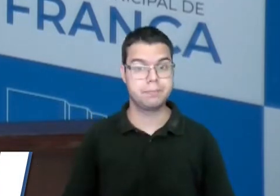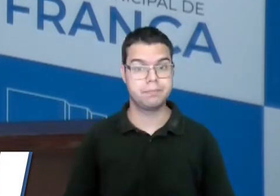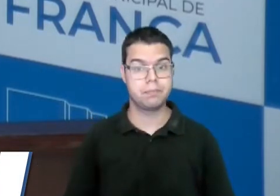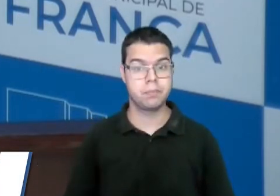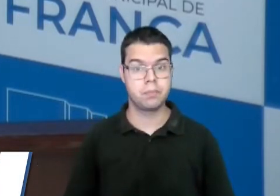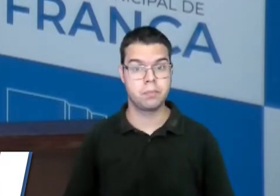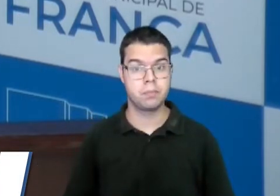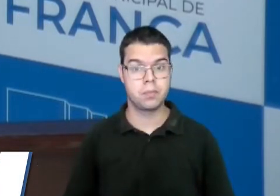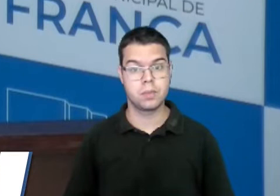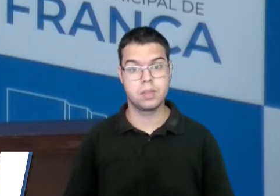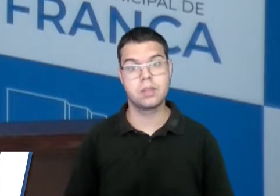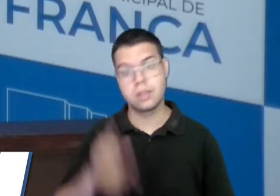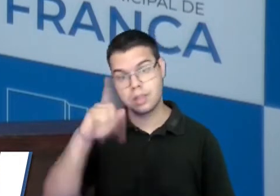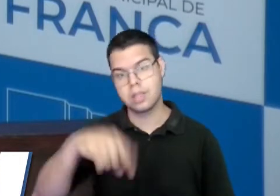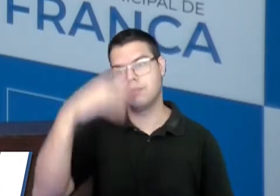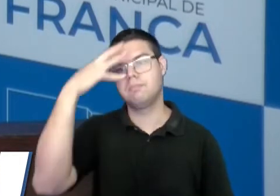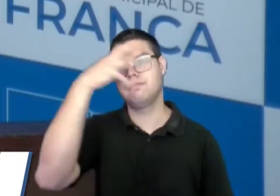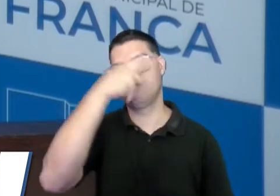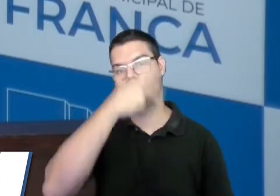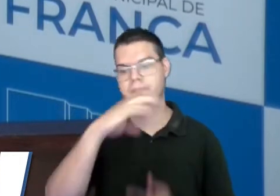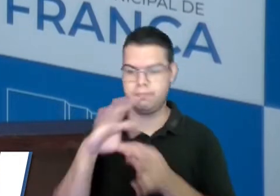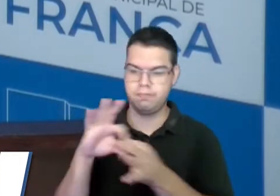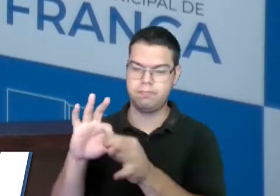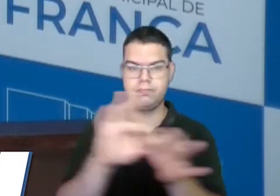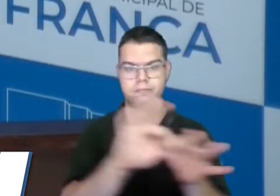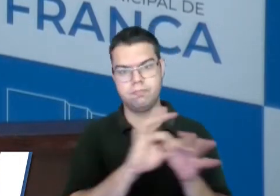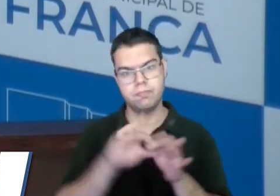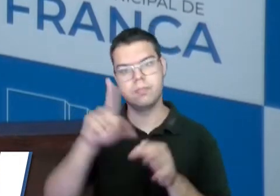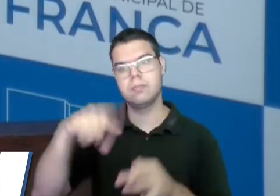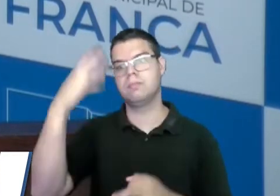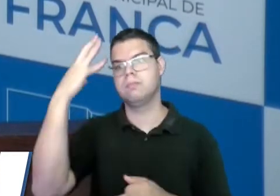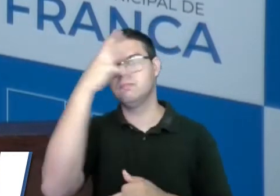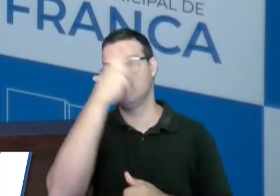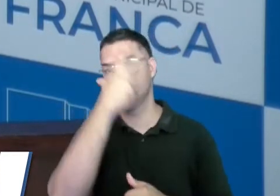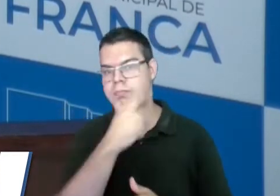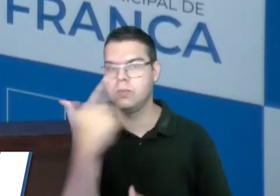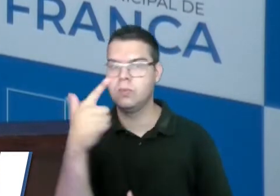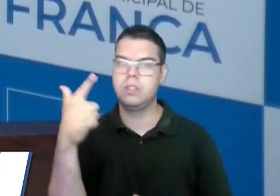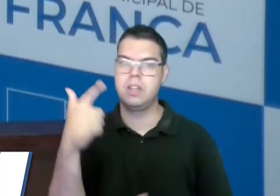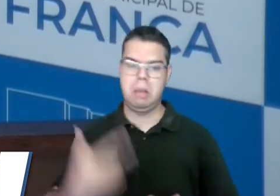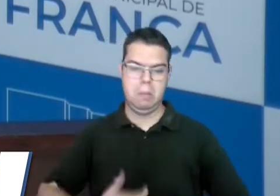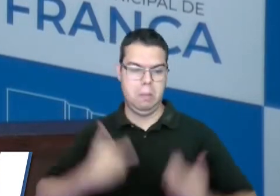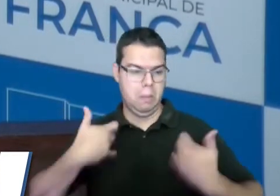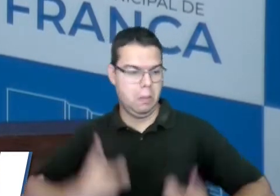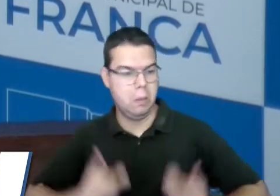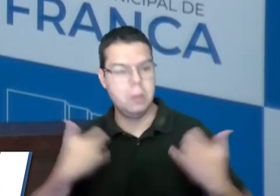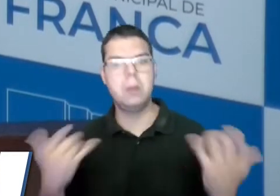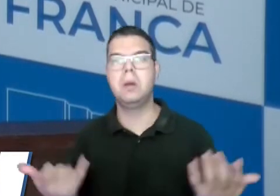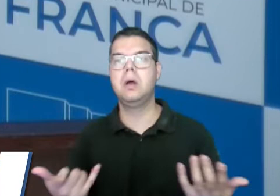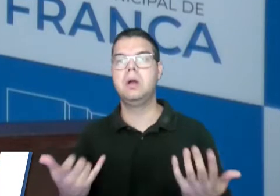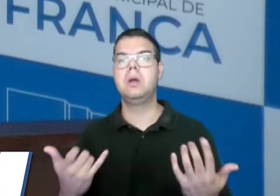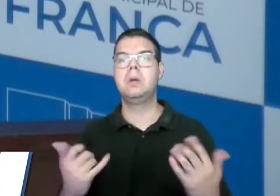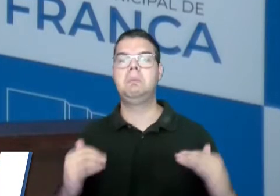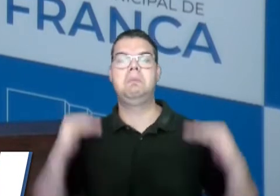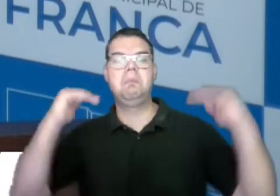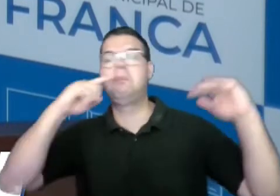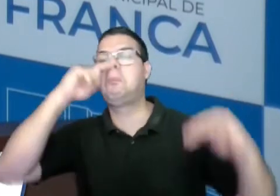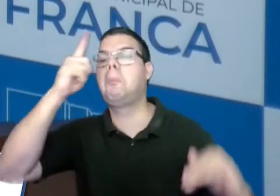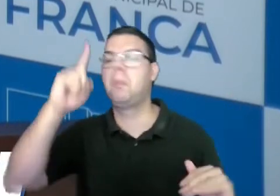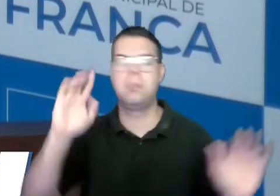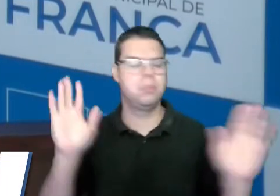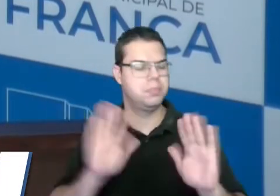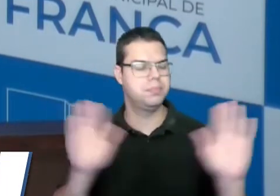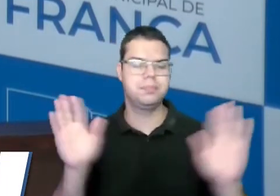Essa é a beleza da união. Essa é a beleza de não ter avareza, de não ter soberba, de não pensar só em você. Essa é